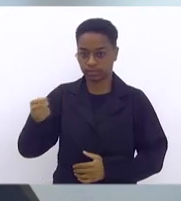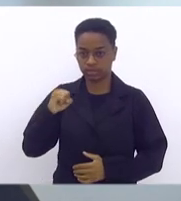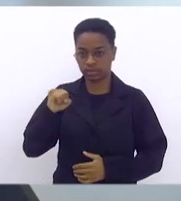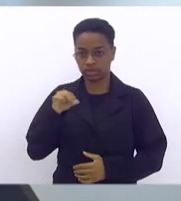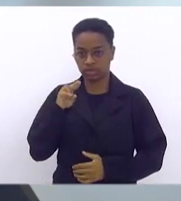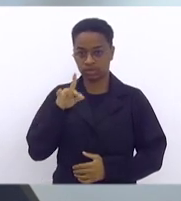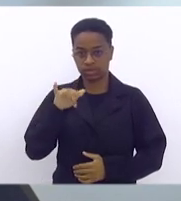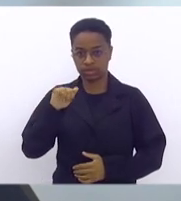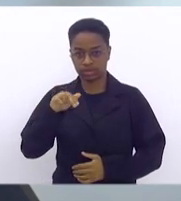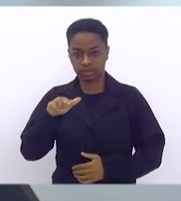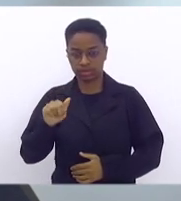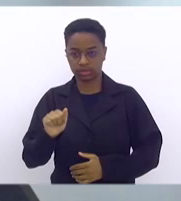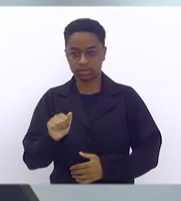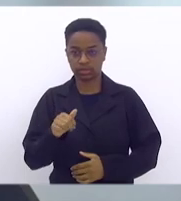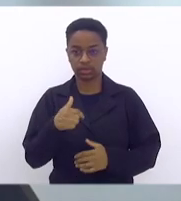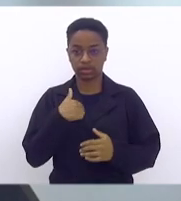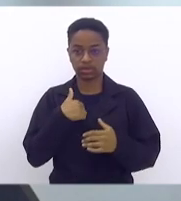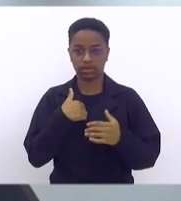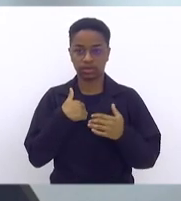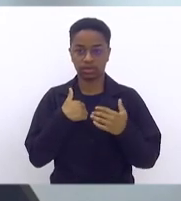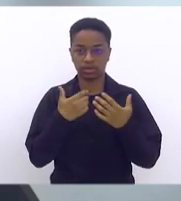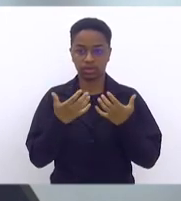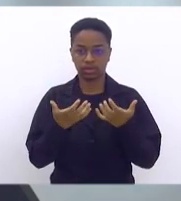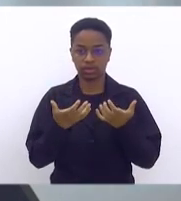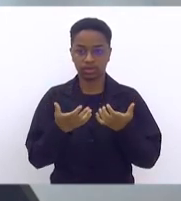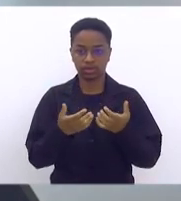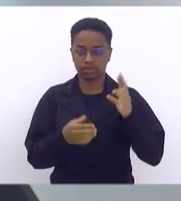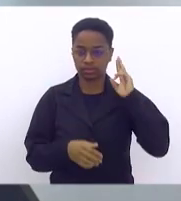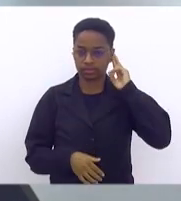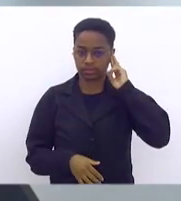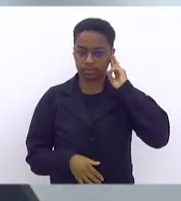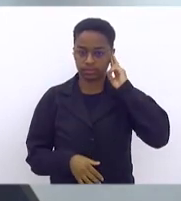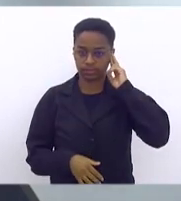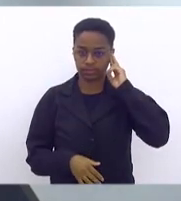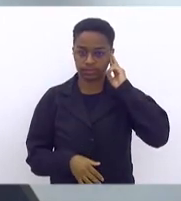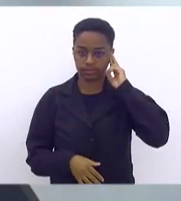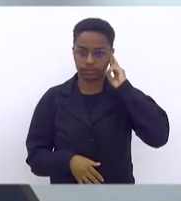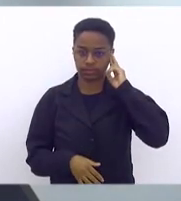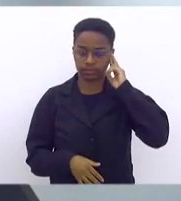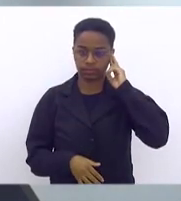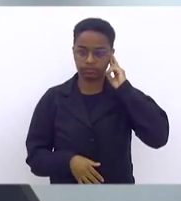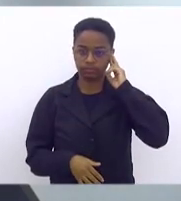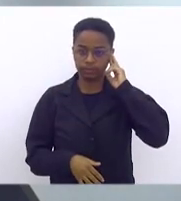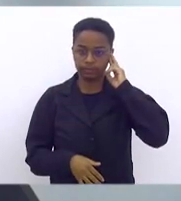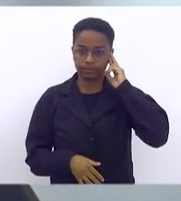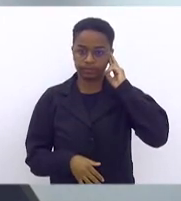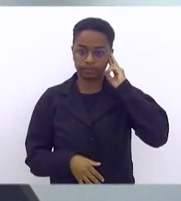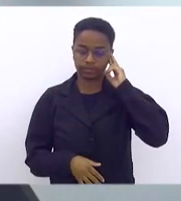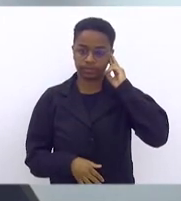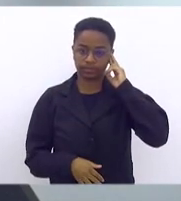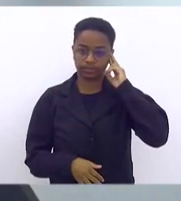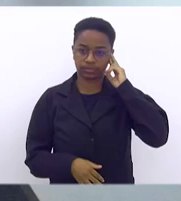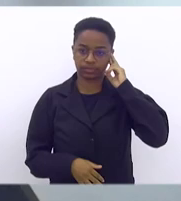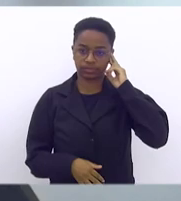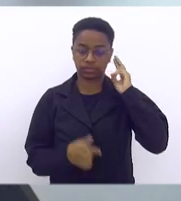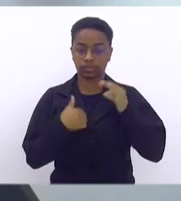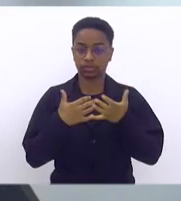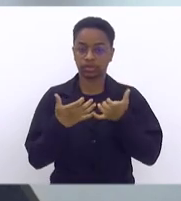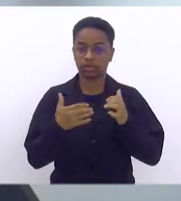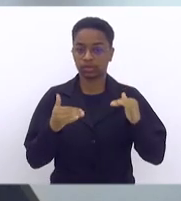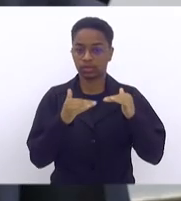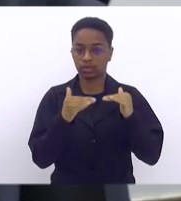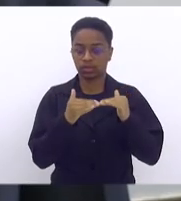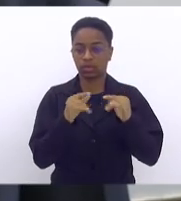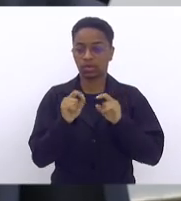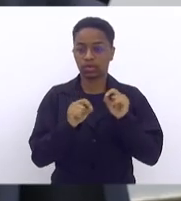Né? Eu só gostaria de corroborar com o que foi falado pelo deputado Júlio Rocha, dizer que em momento algum